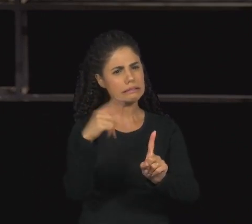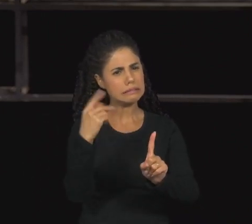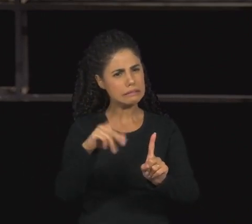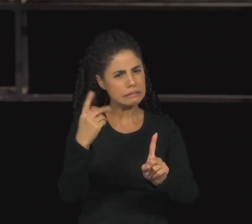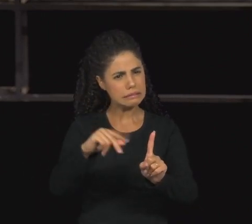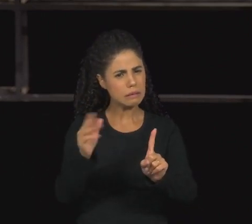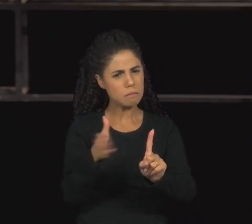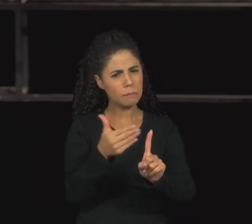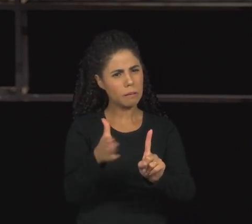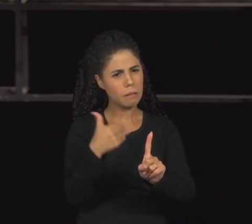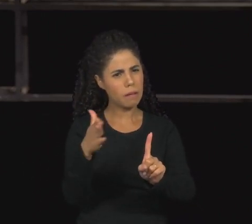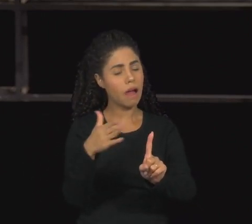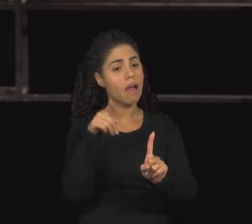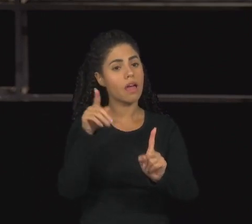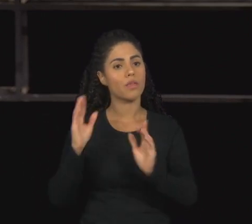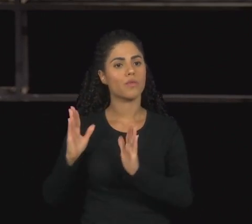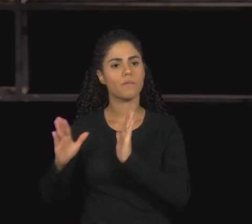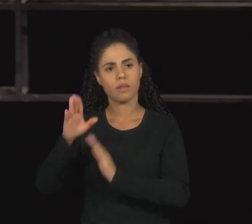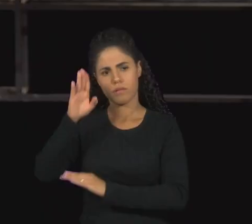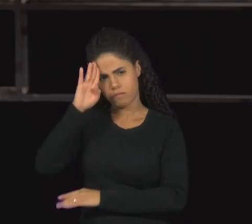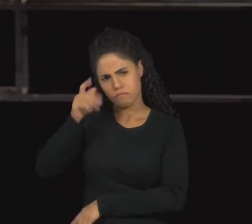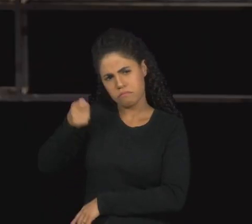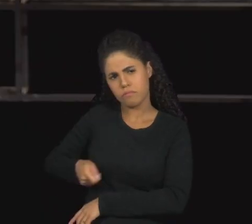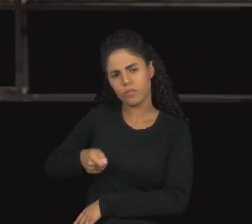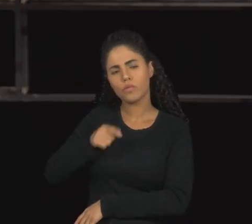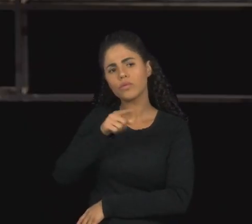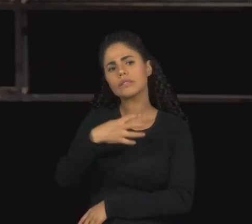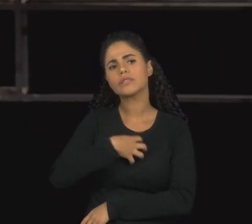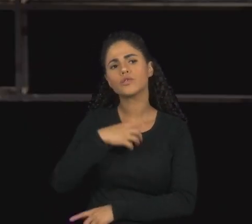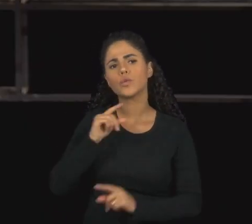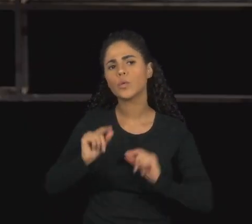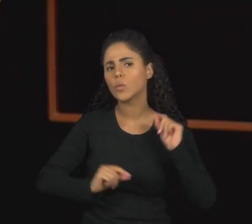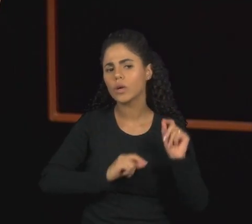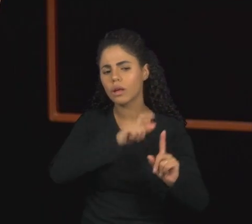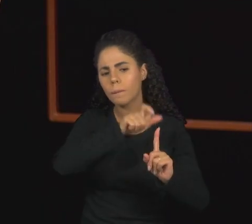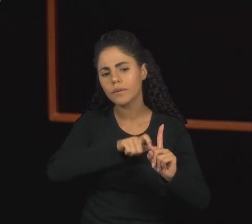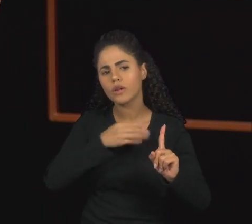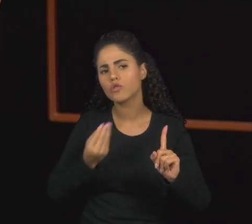da ditadura militar. Como é que você se sentiu nesse papel?